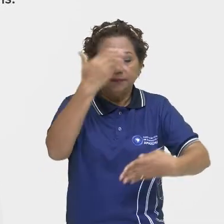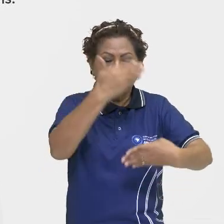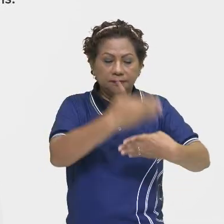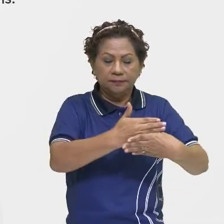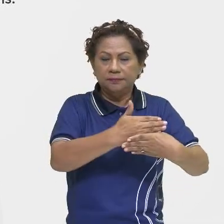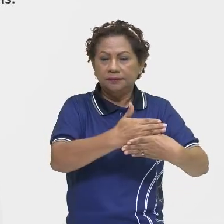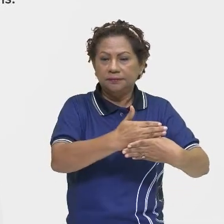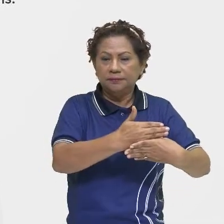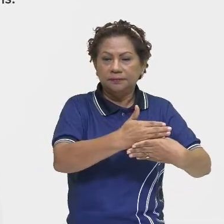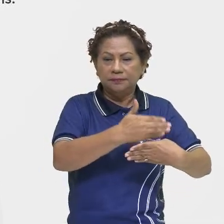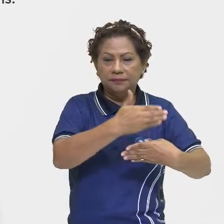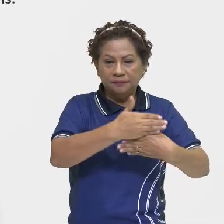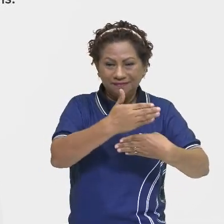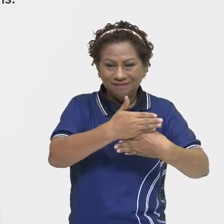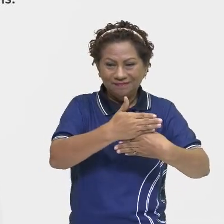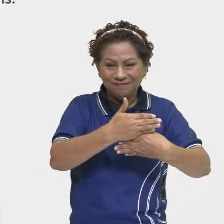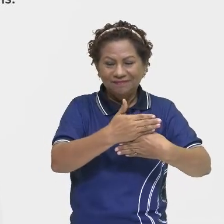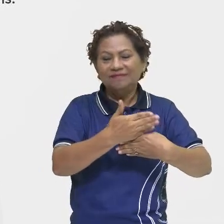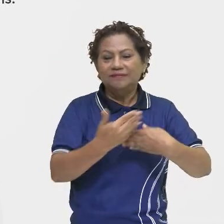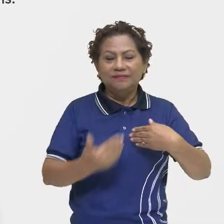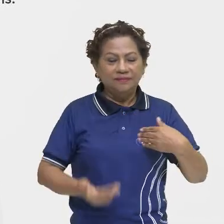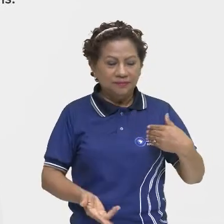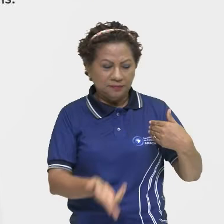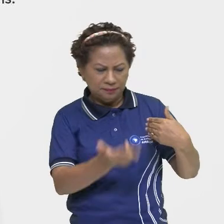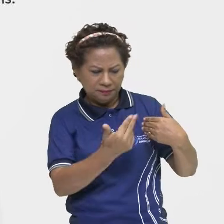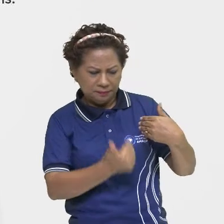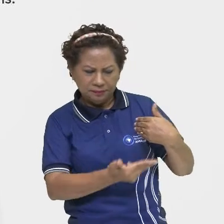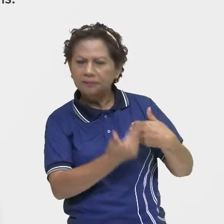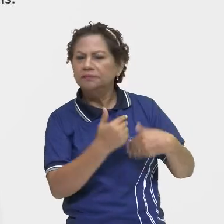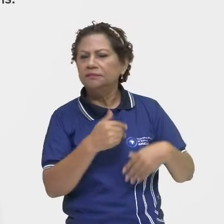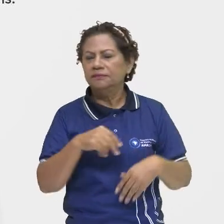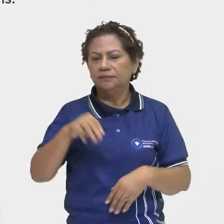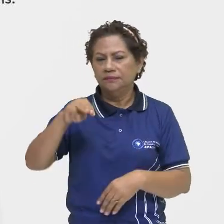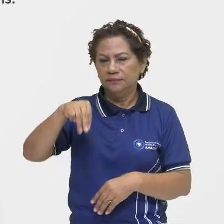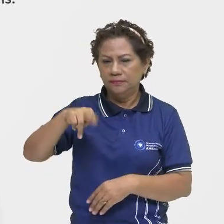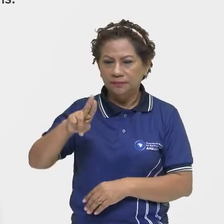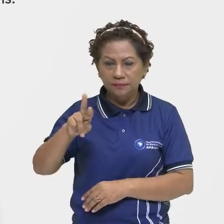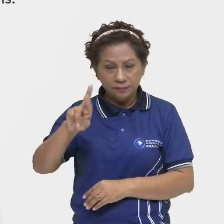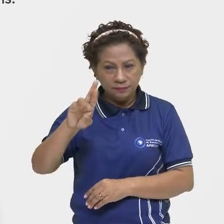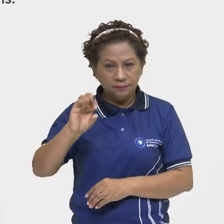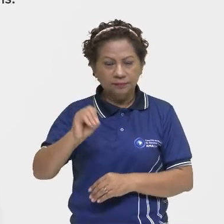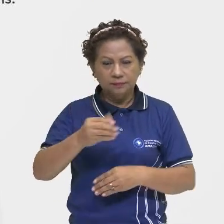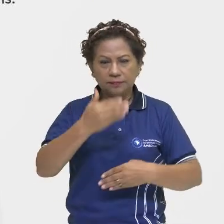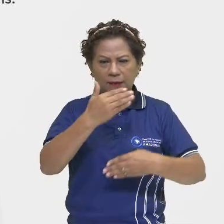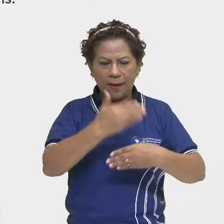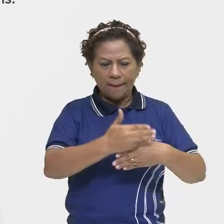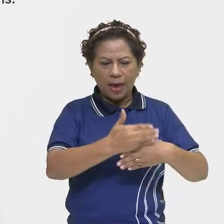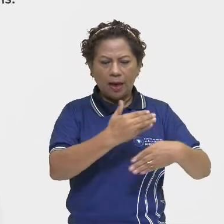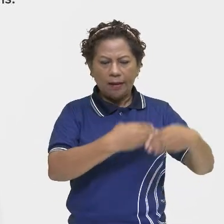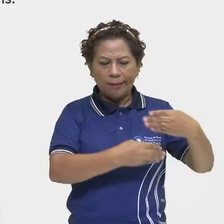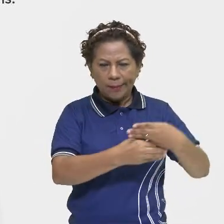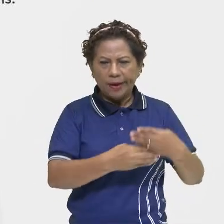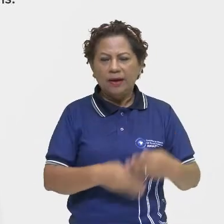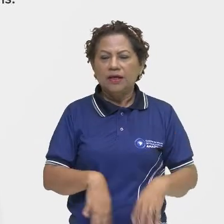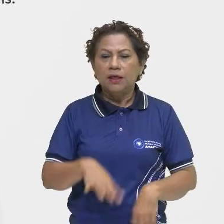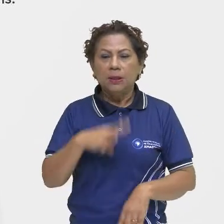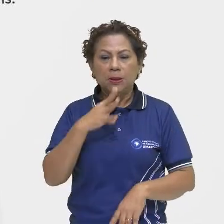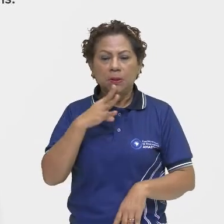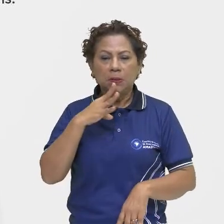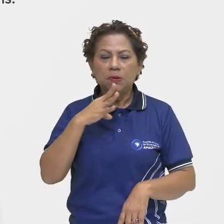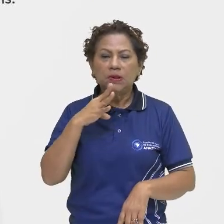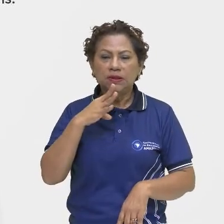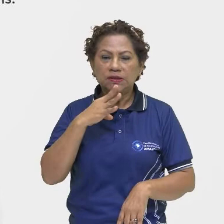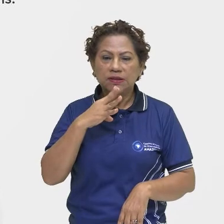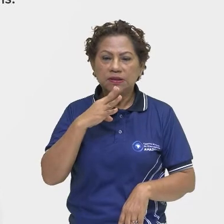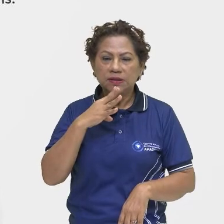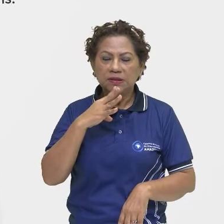muros. E ele é conhecido pela sua técnica, que é muito bem elaborada. Ele é conhecido pelas suas